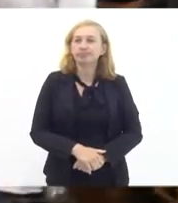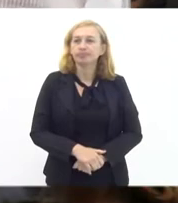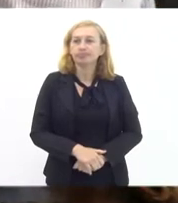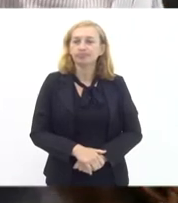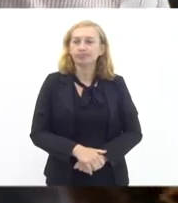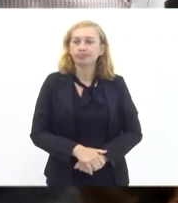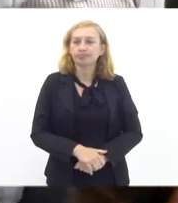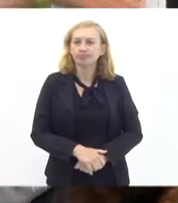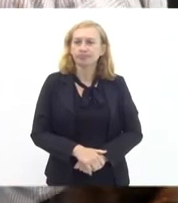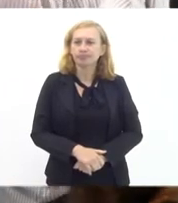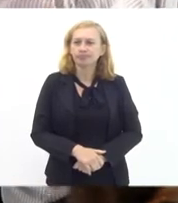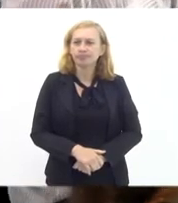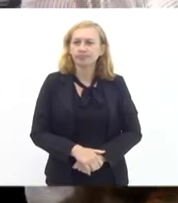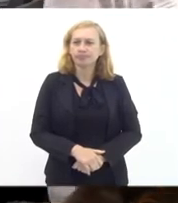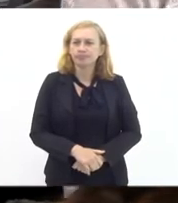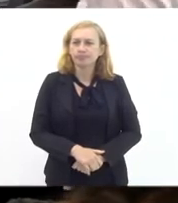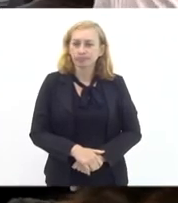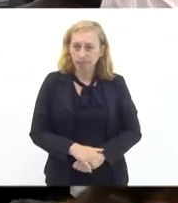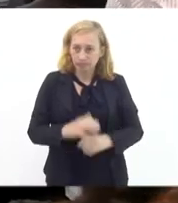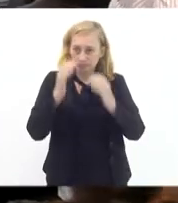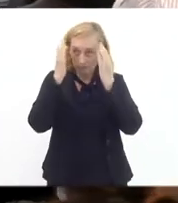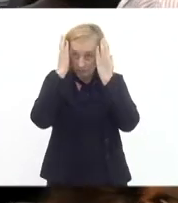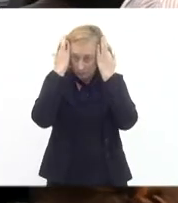Se possível, Lila, está sendo gravado.